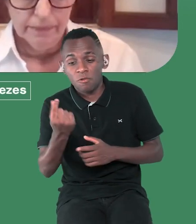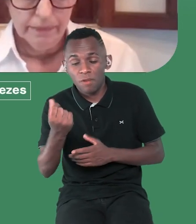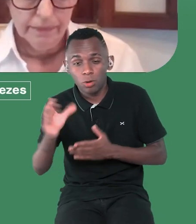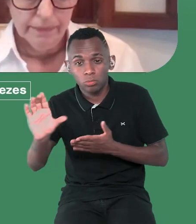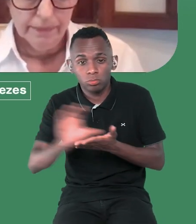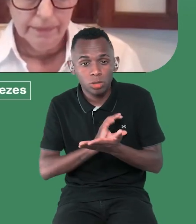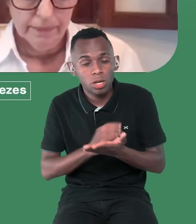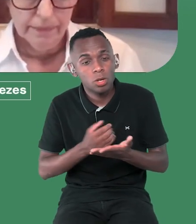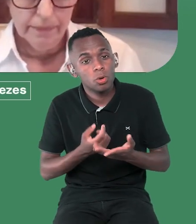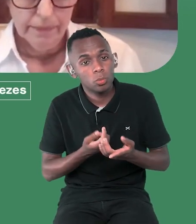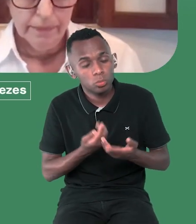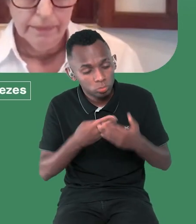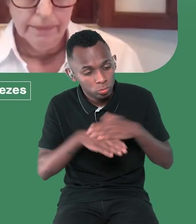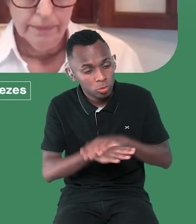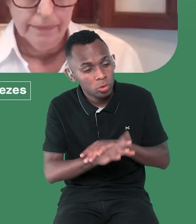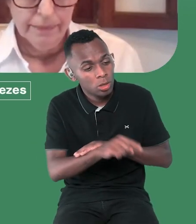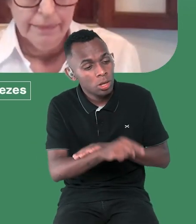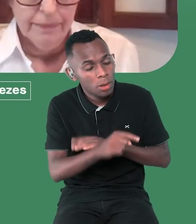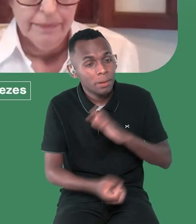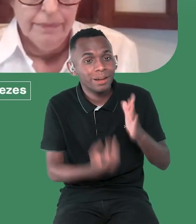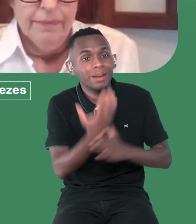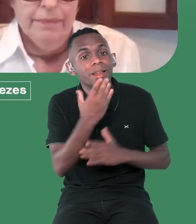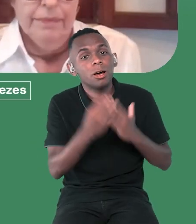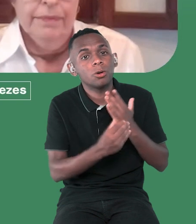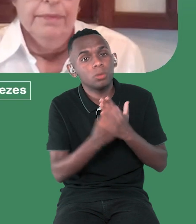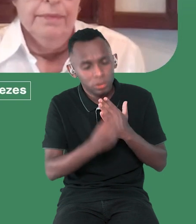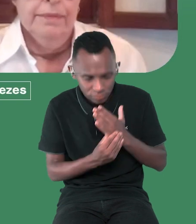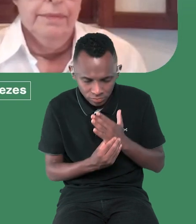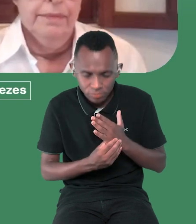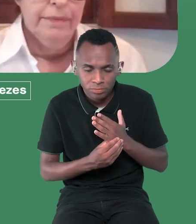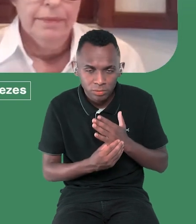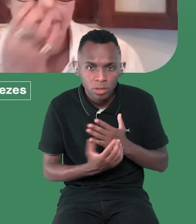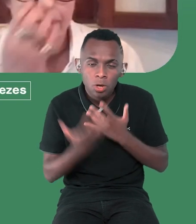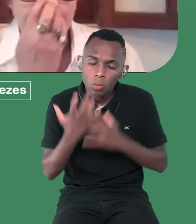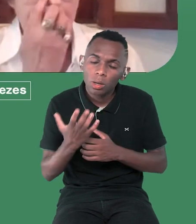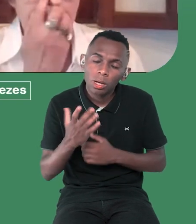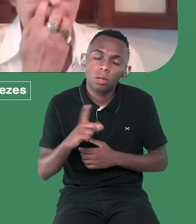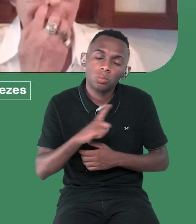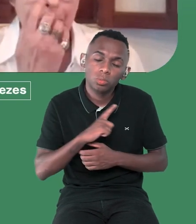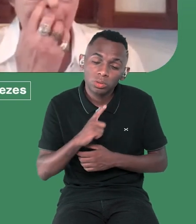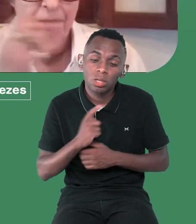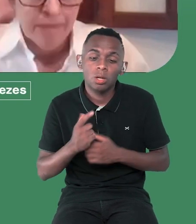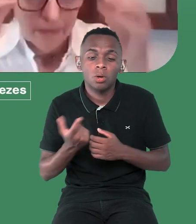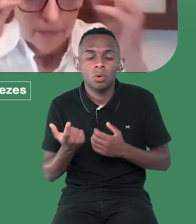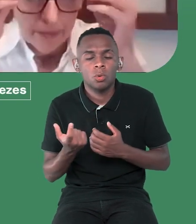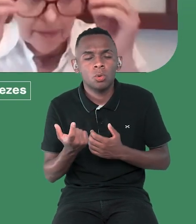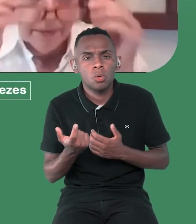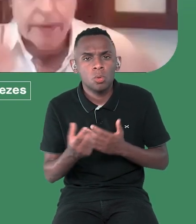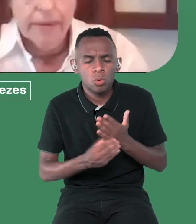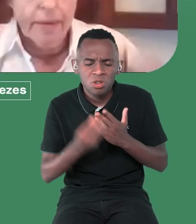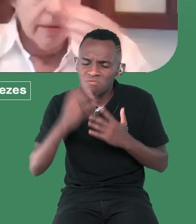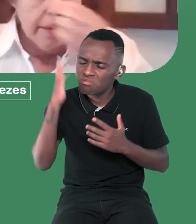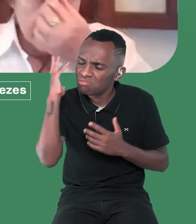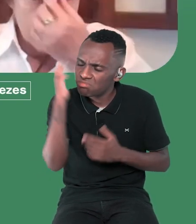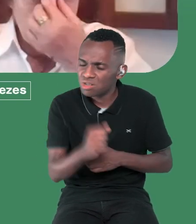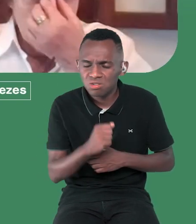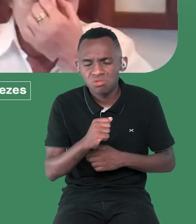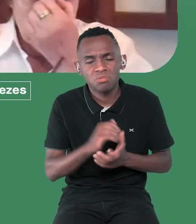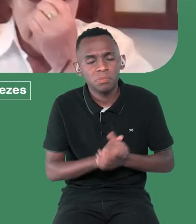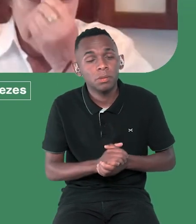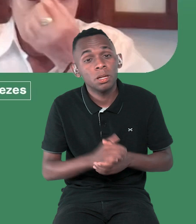edital, eu investi ele totalmente na produção do livro. Eu falei, eu quero ter um livro muito lindo, muito bonito, e aí eu vou